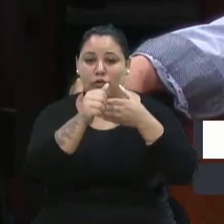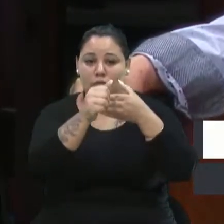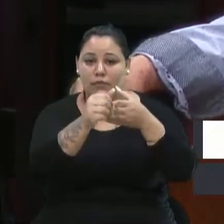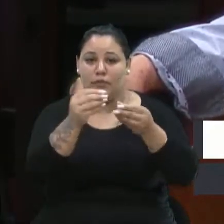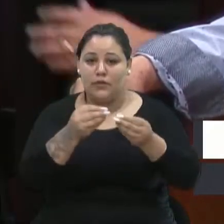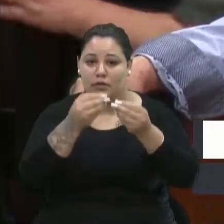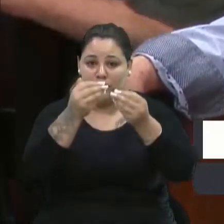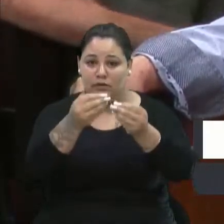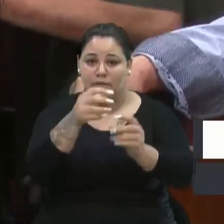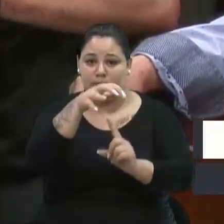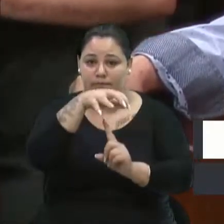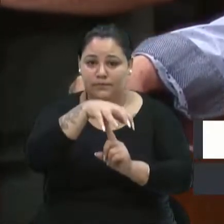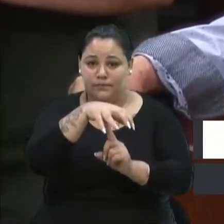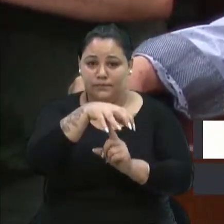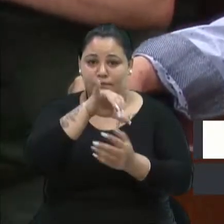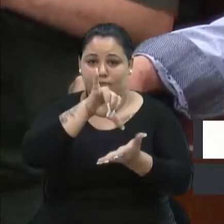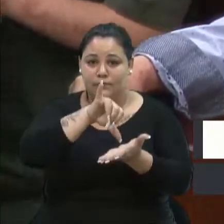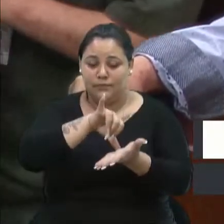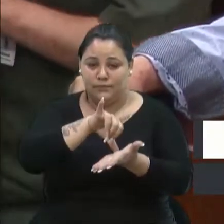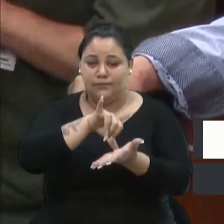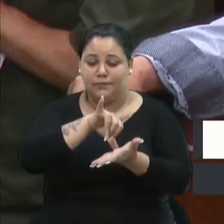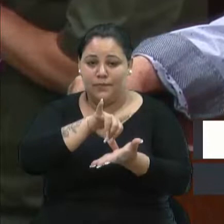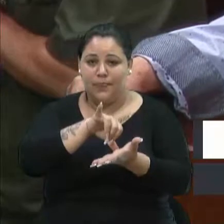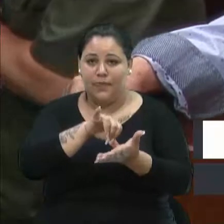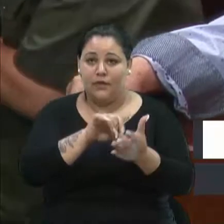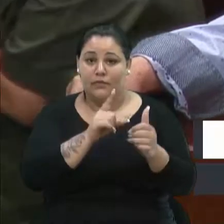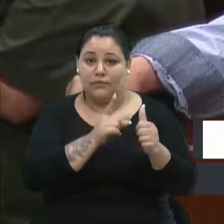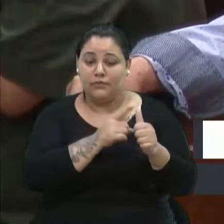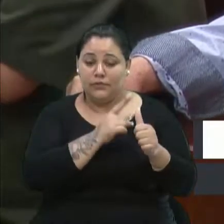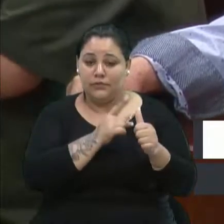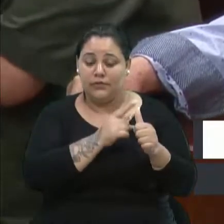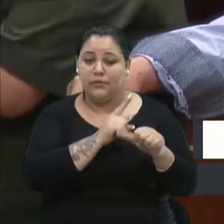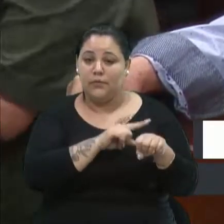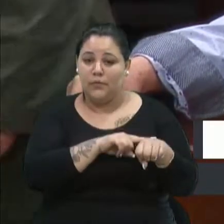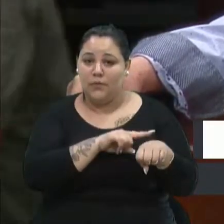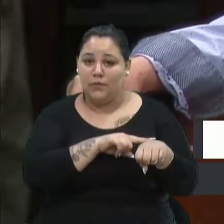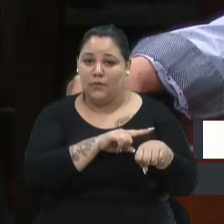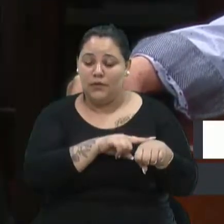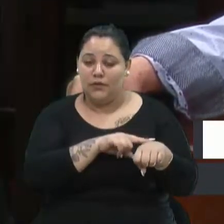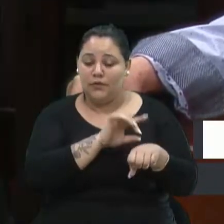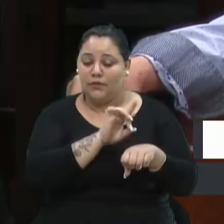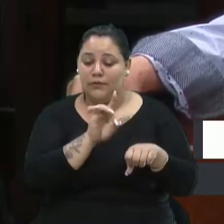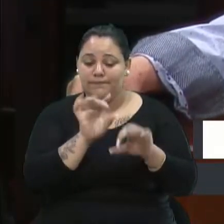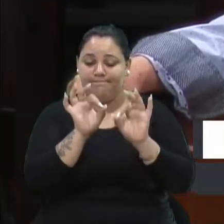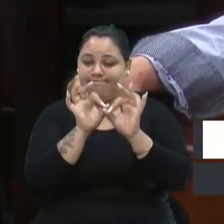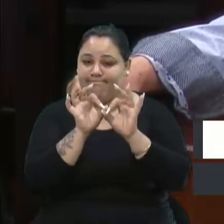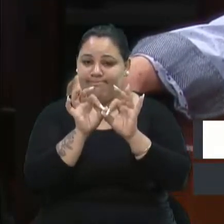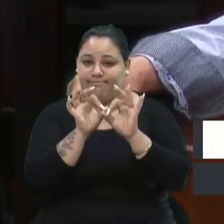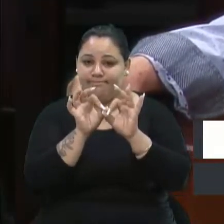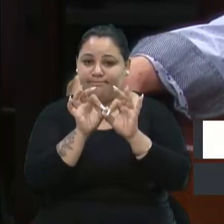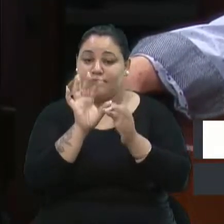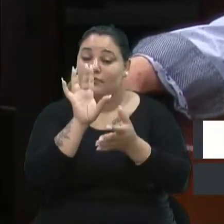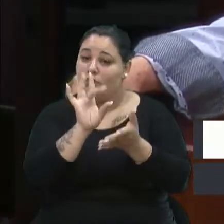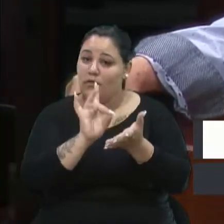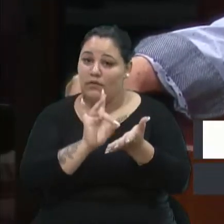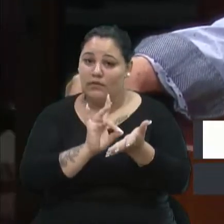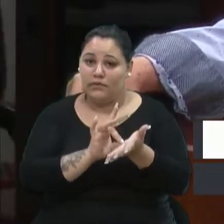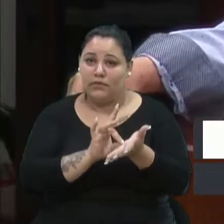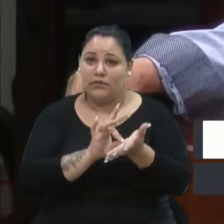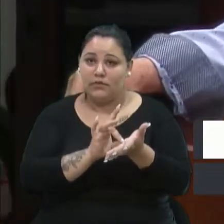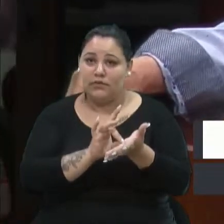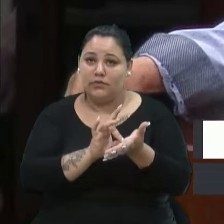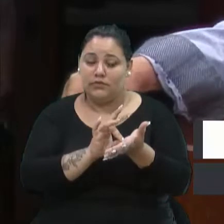e isso foi só o primeiro momento. Naquele momento, não se concretizou enfim, a licitação